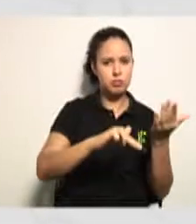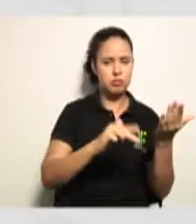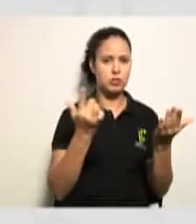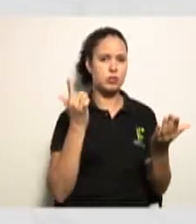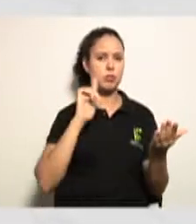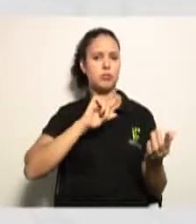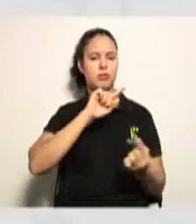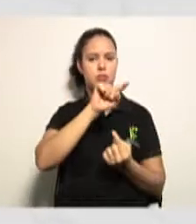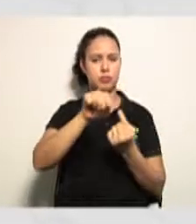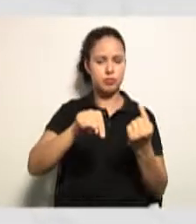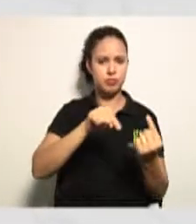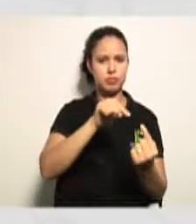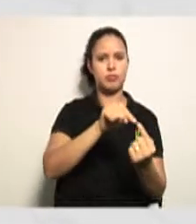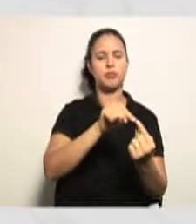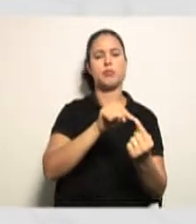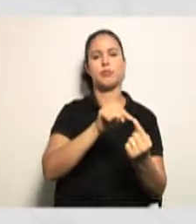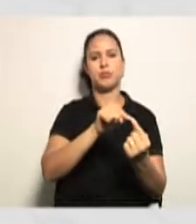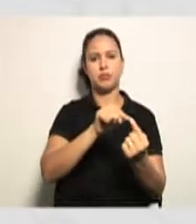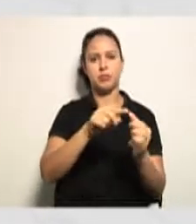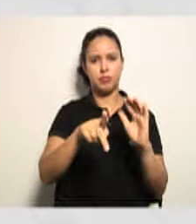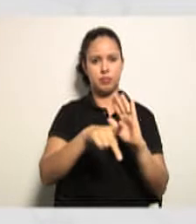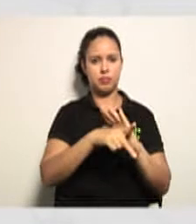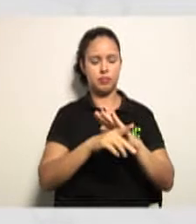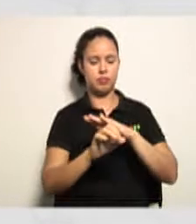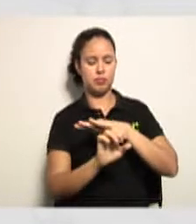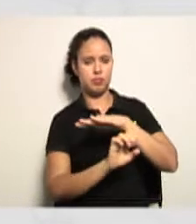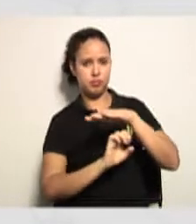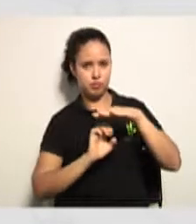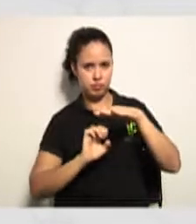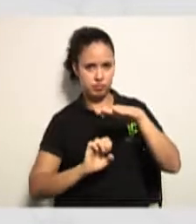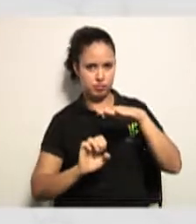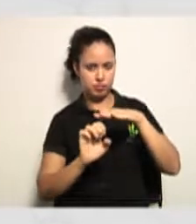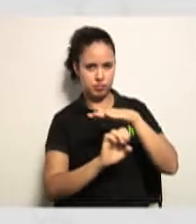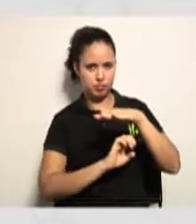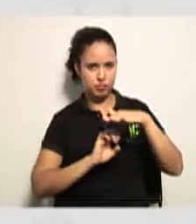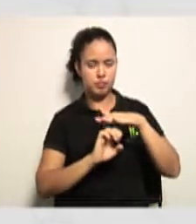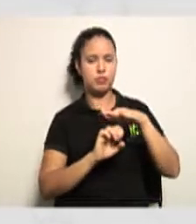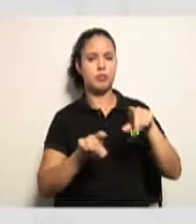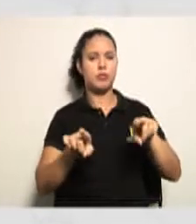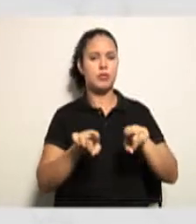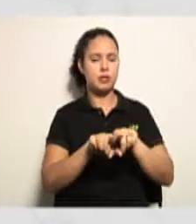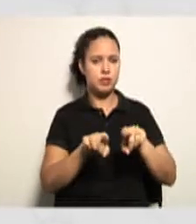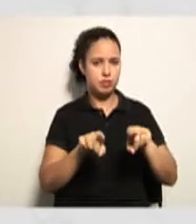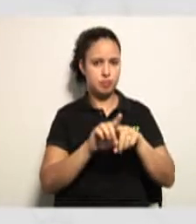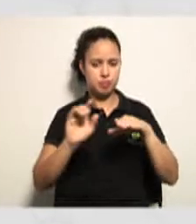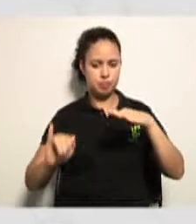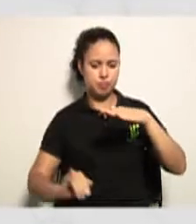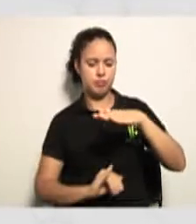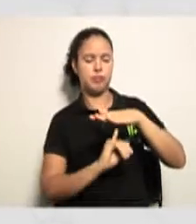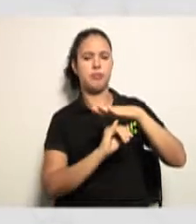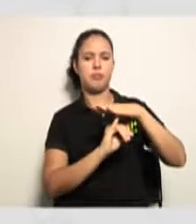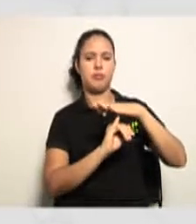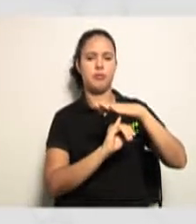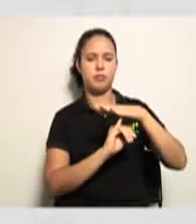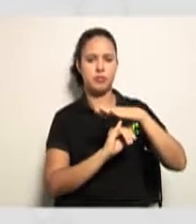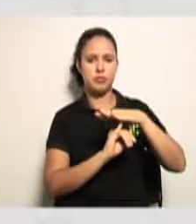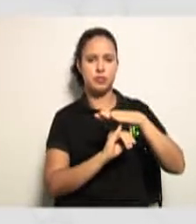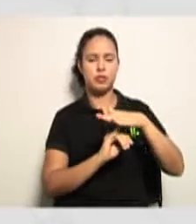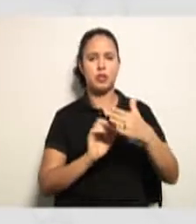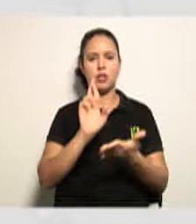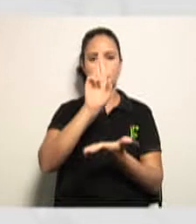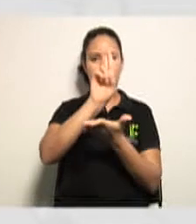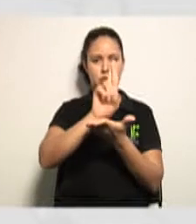objetivos organizacionais. Então, a gente precisa trabalhar com pessoas e com recursos. E